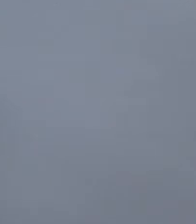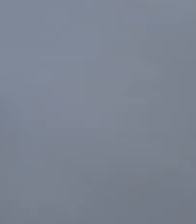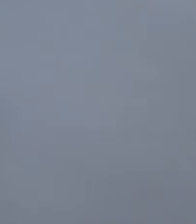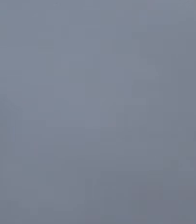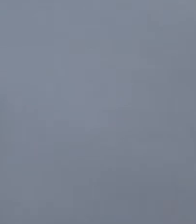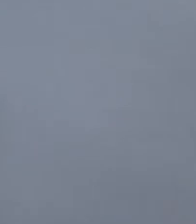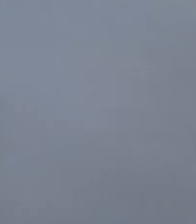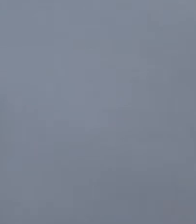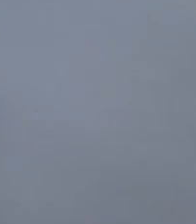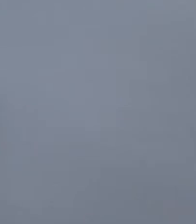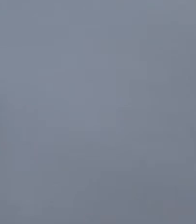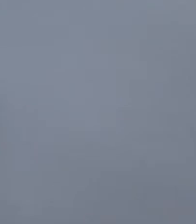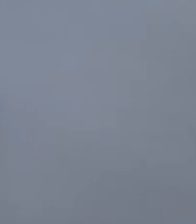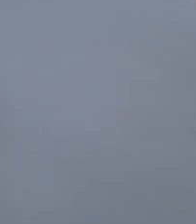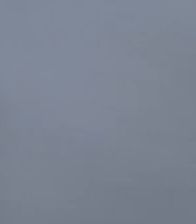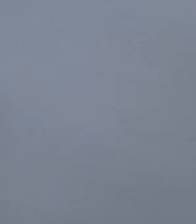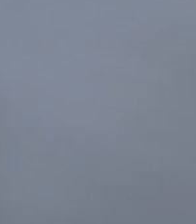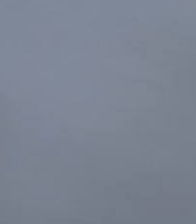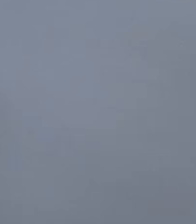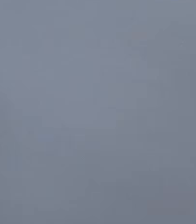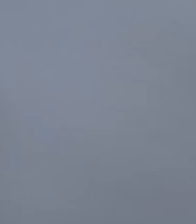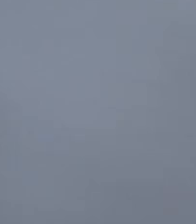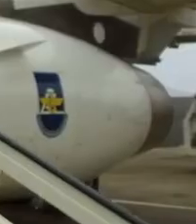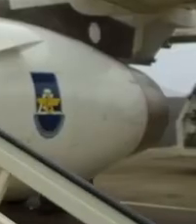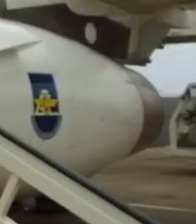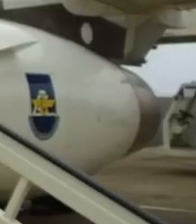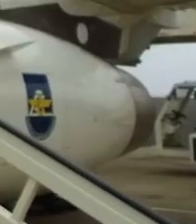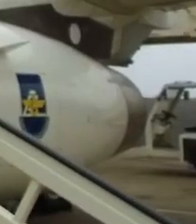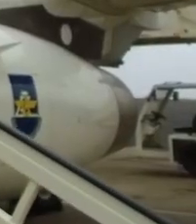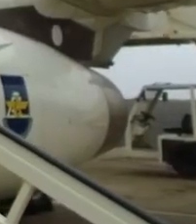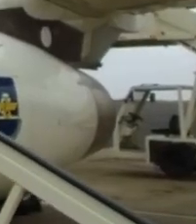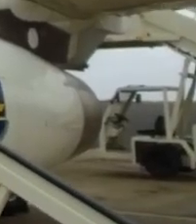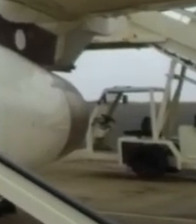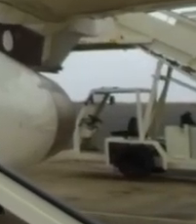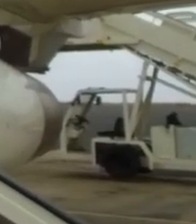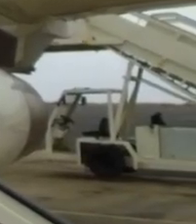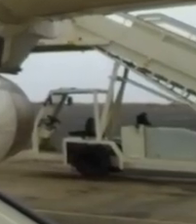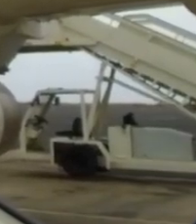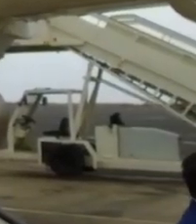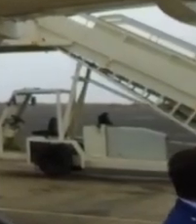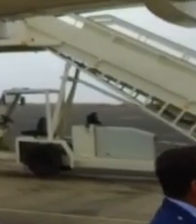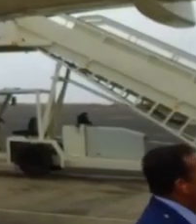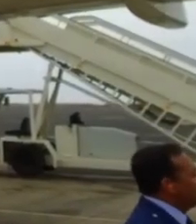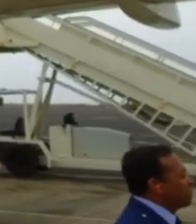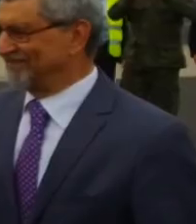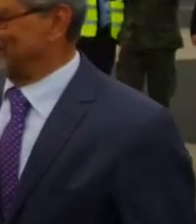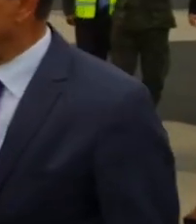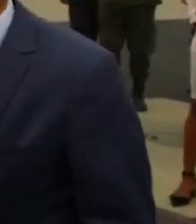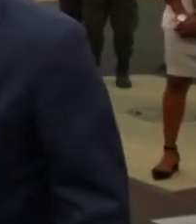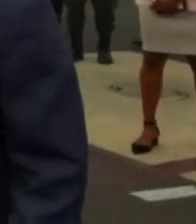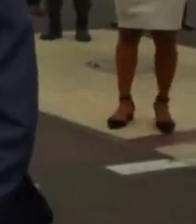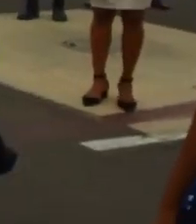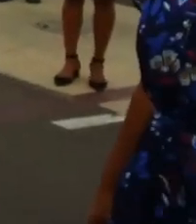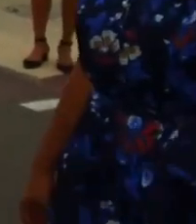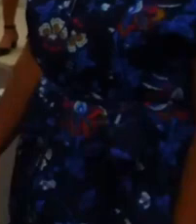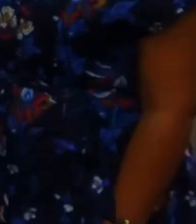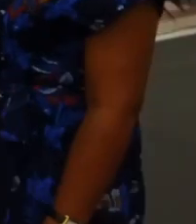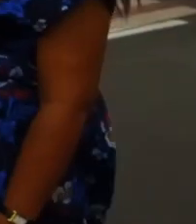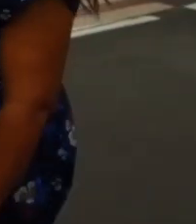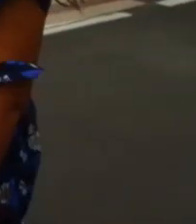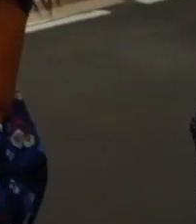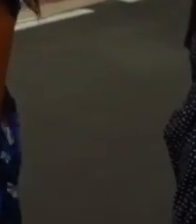para a 12ª conferência da cplp o presidente michel temer viajou para o país africano na terça feira